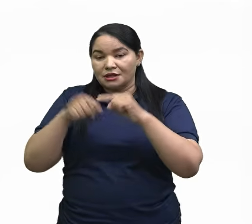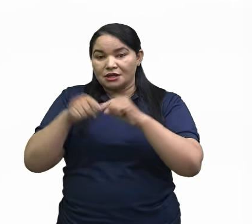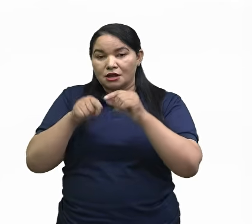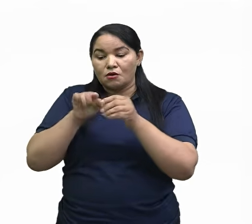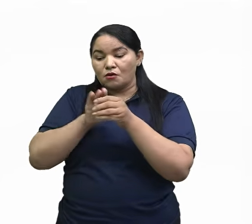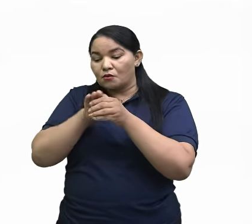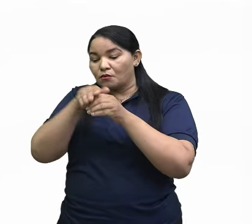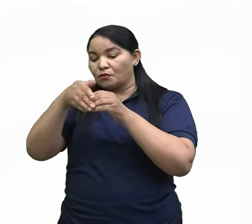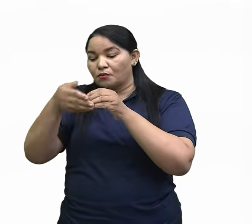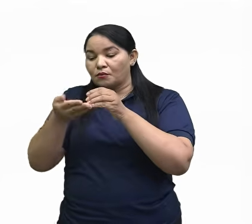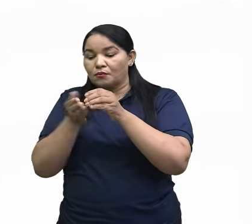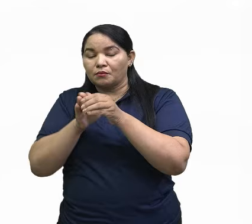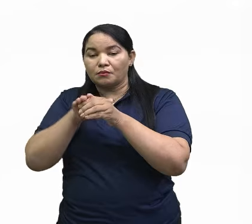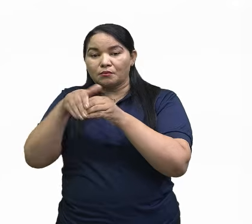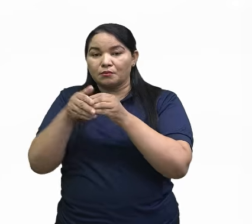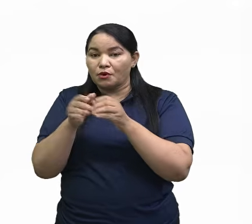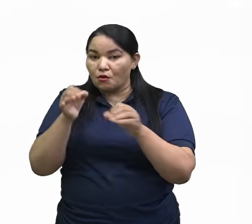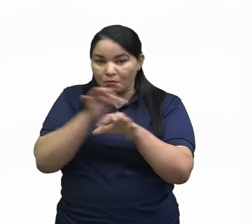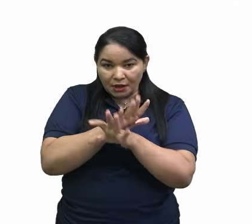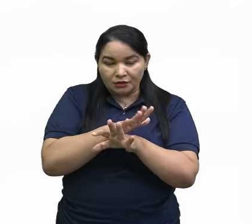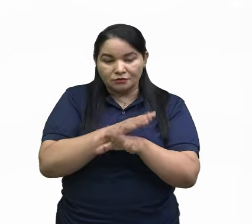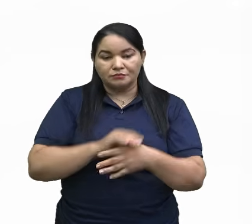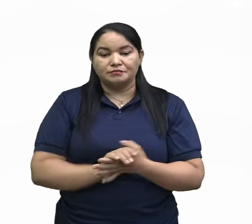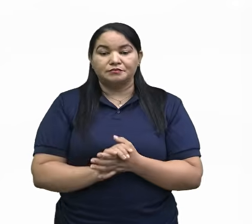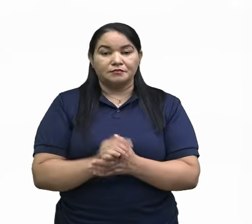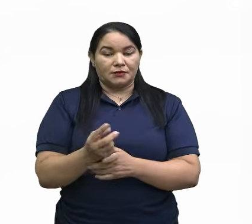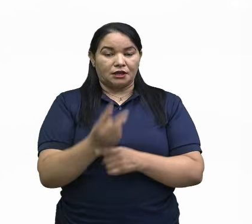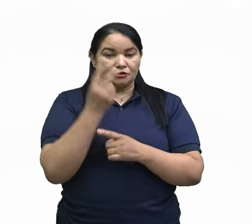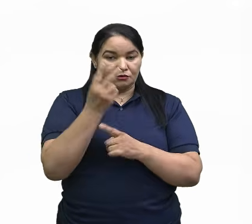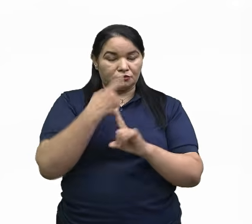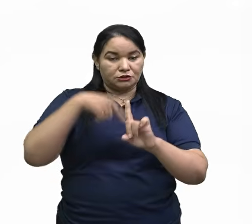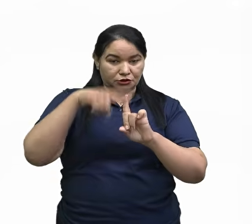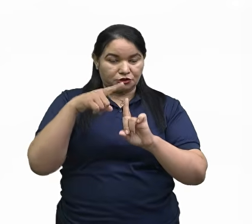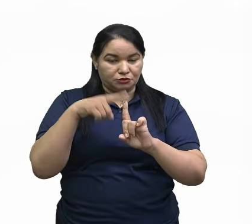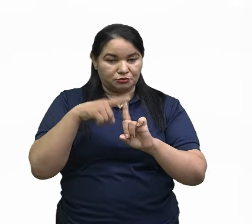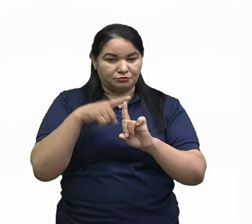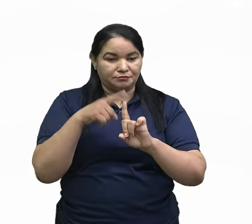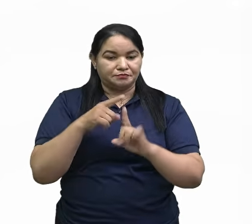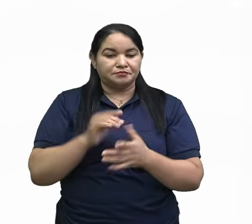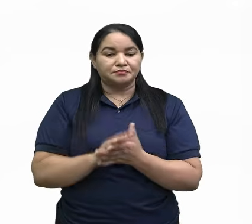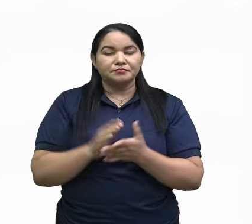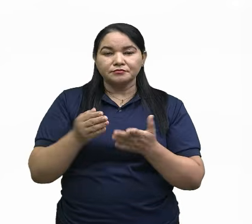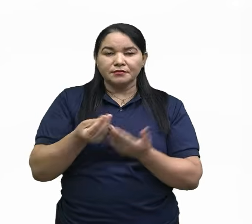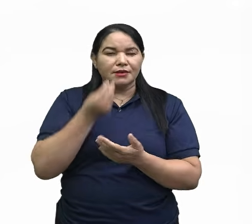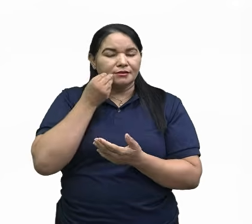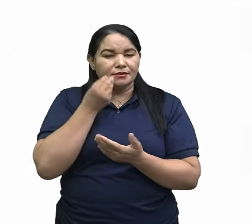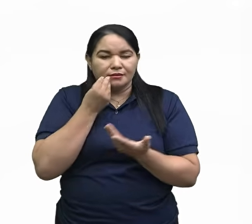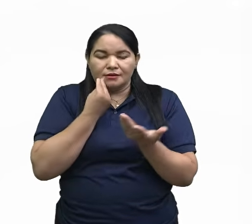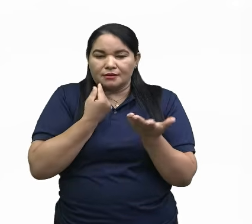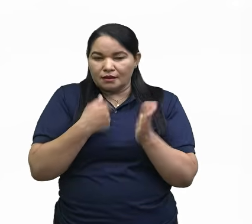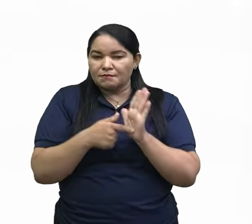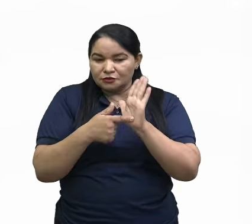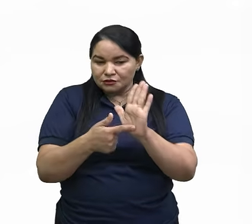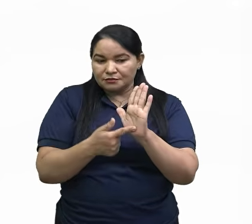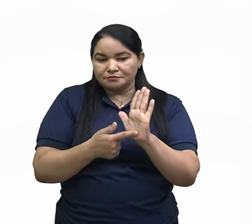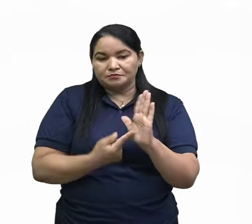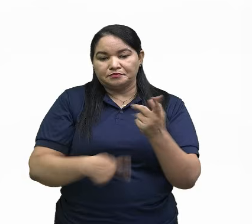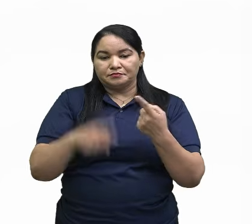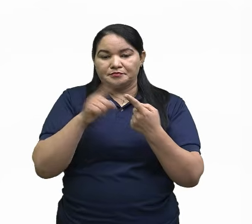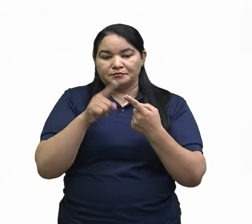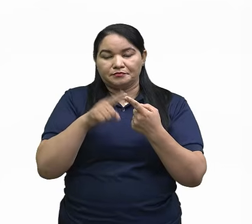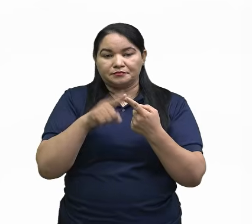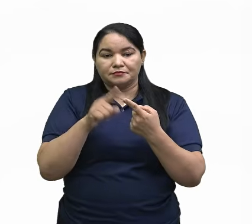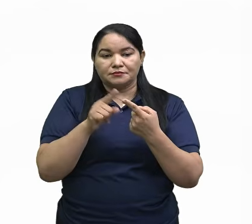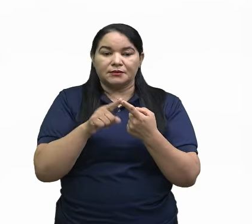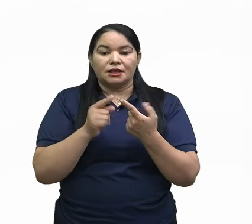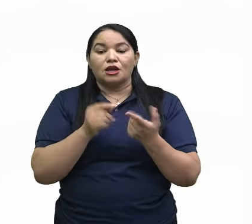completo. Existem dois tipos de eletrólise, tá? A gente vai tentar, né, trabalhar as duas aqui, que é a eletrólise por fusão,